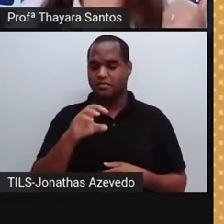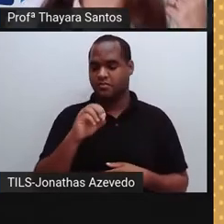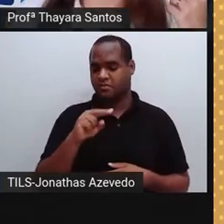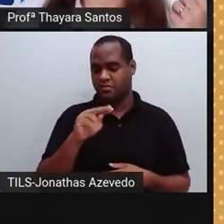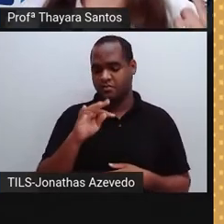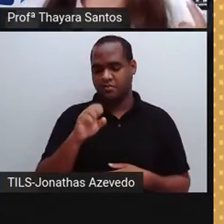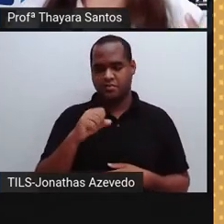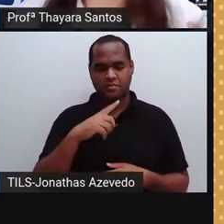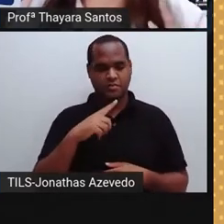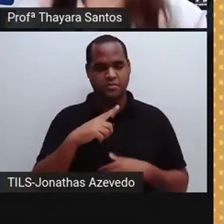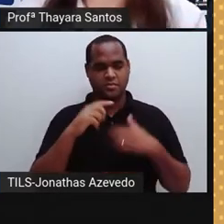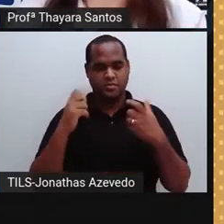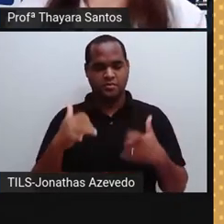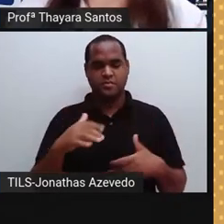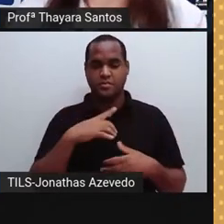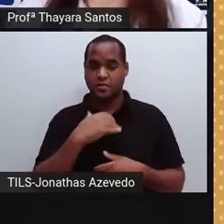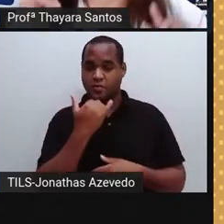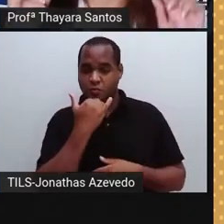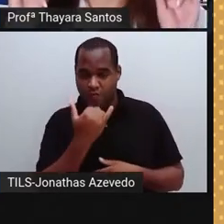Então,